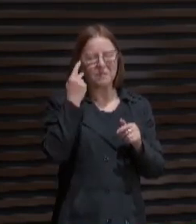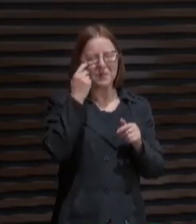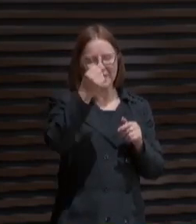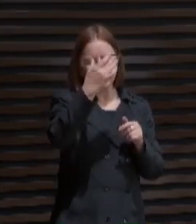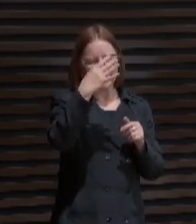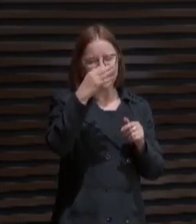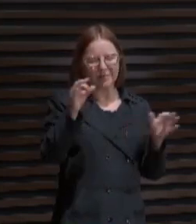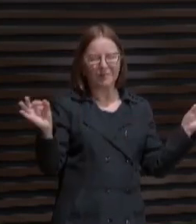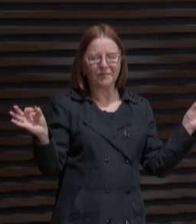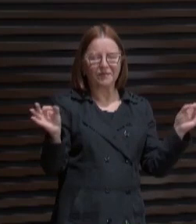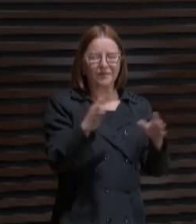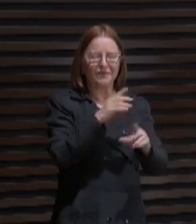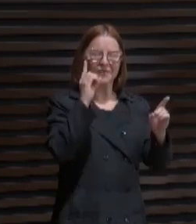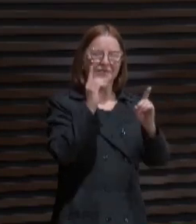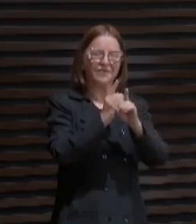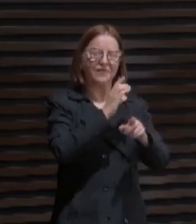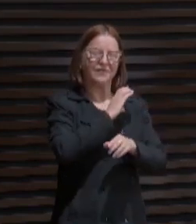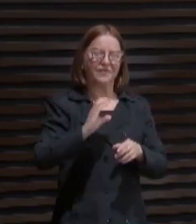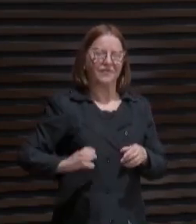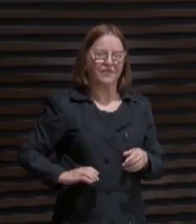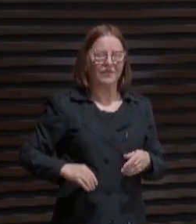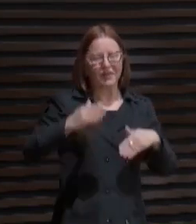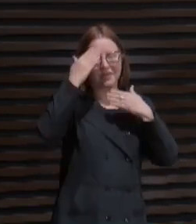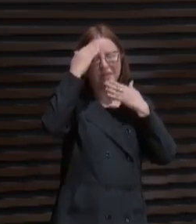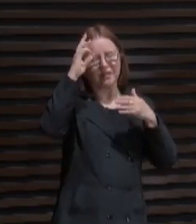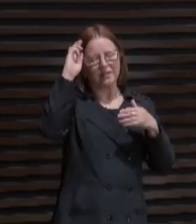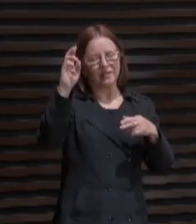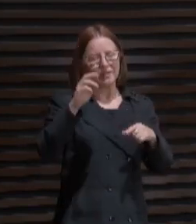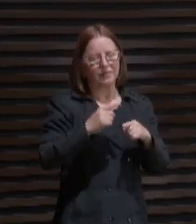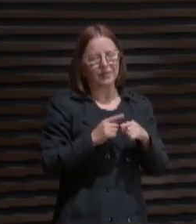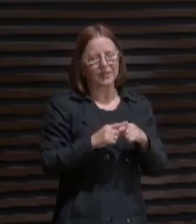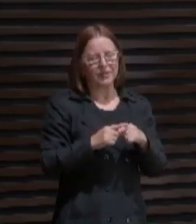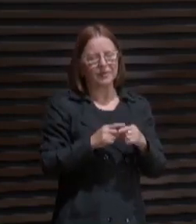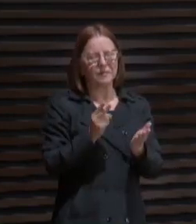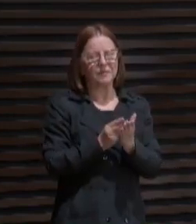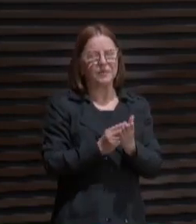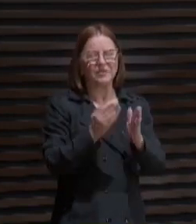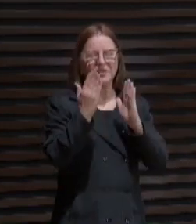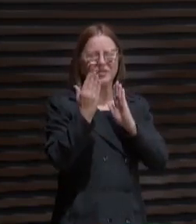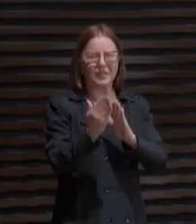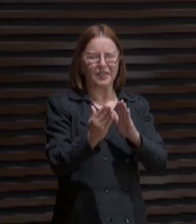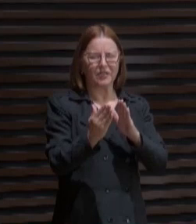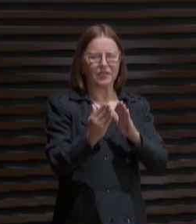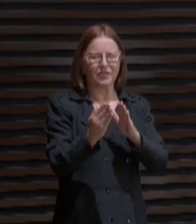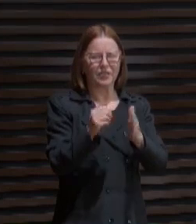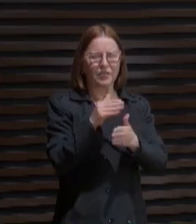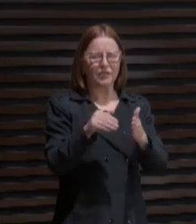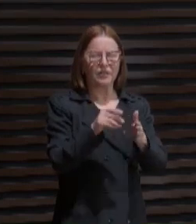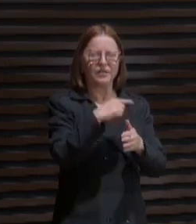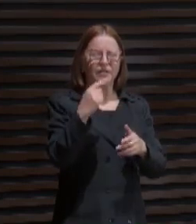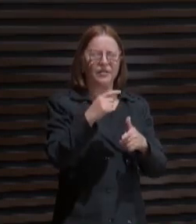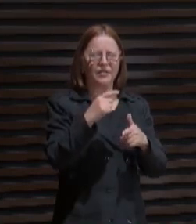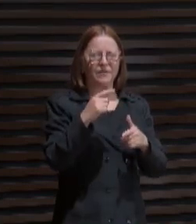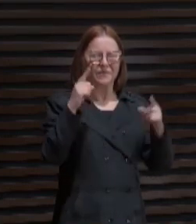plenitude do encontro com Cristo, ó Pai. Obrigado, Senhor, porque mesmo diante de todas as nossas dificuldades, da